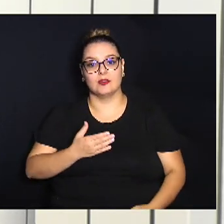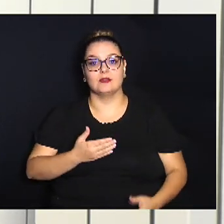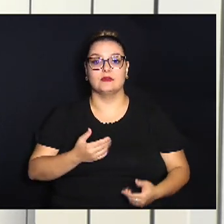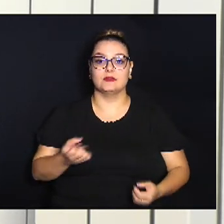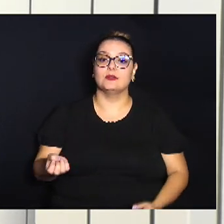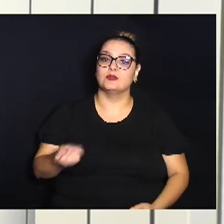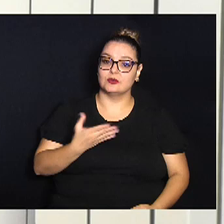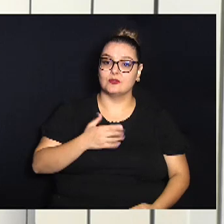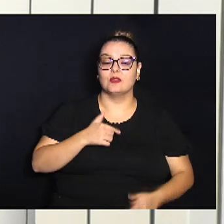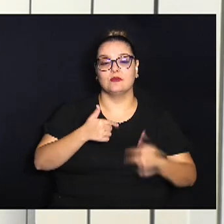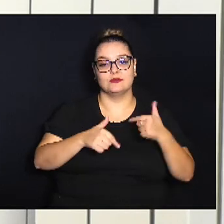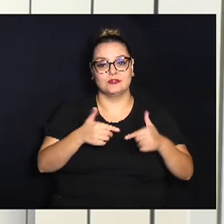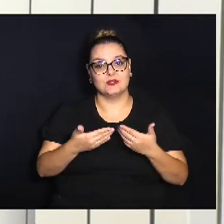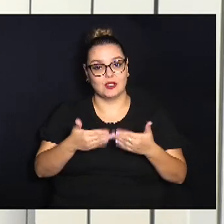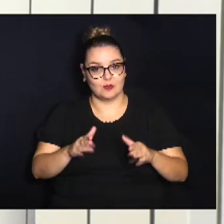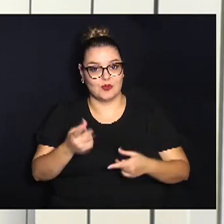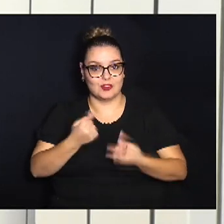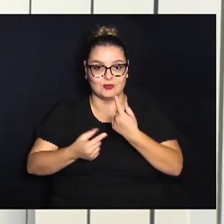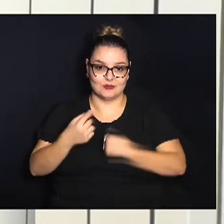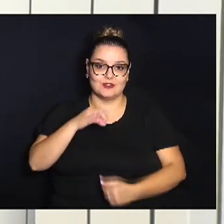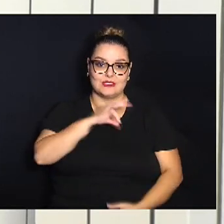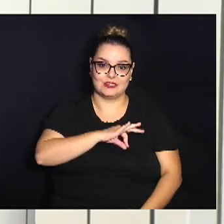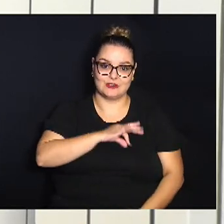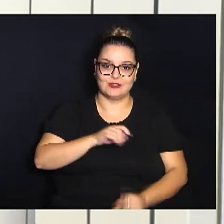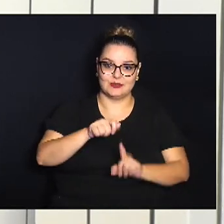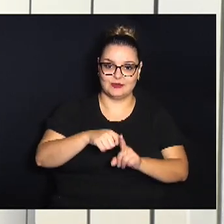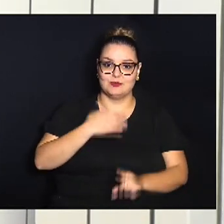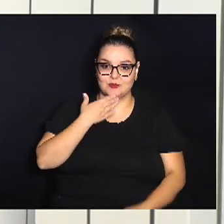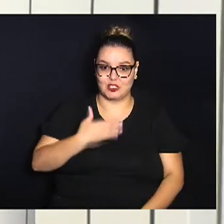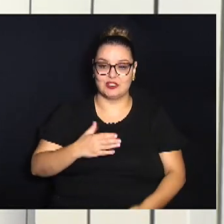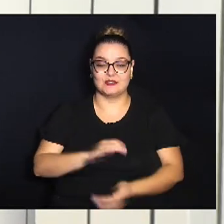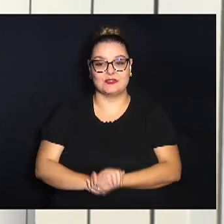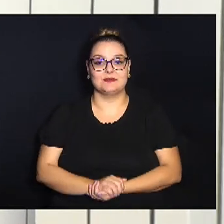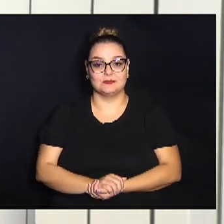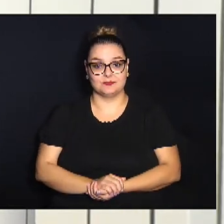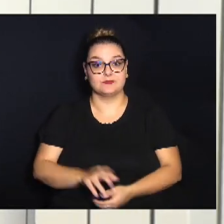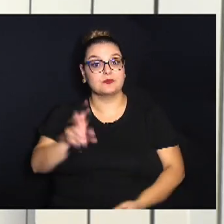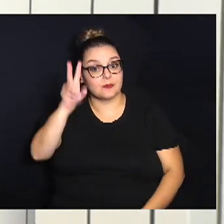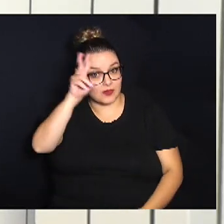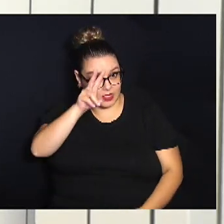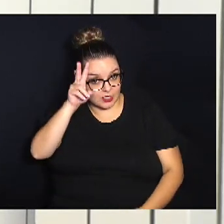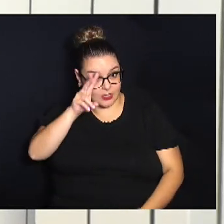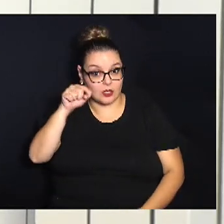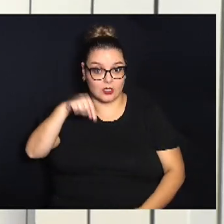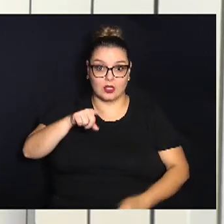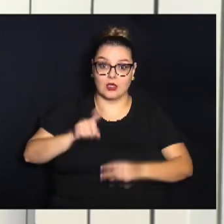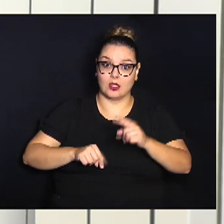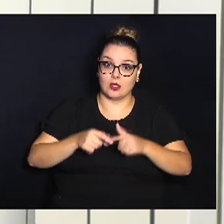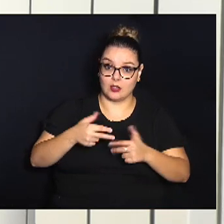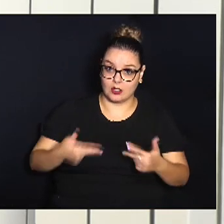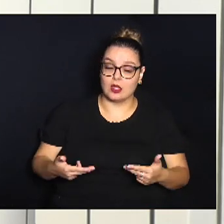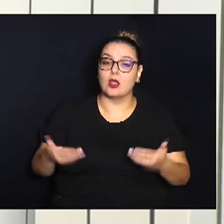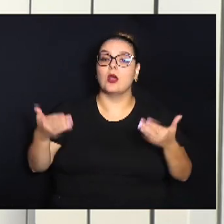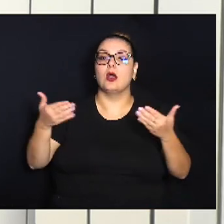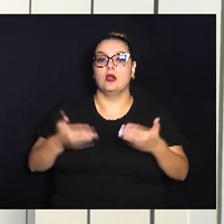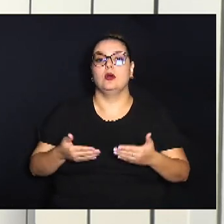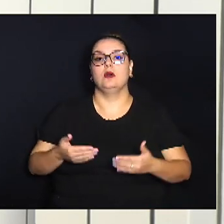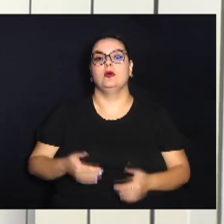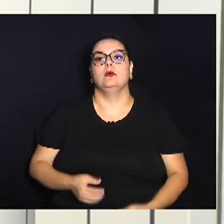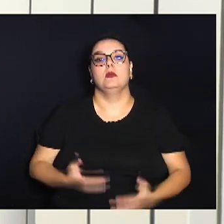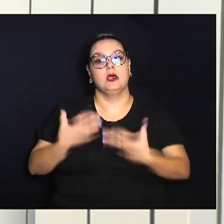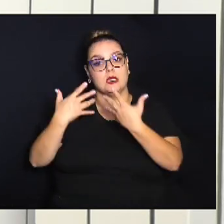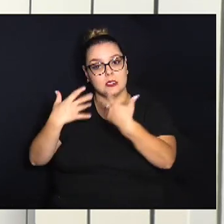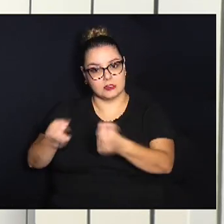fontes de emprego e renda durante o mês de dezembro. Lembrando que esta matéria agora segue para a sanção